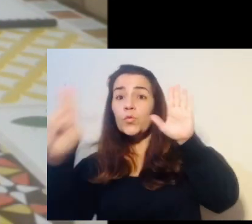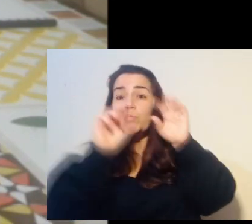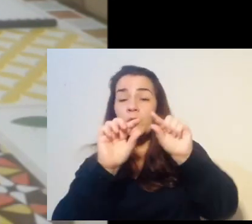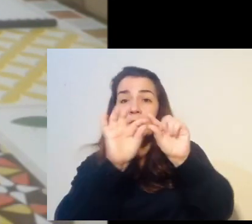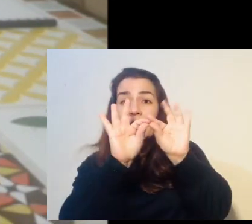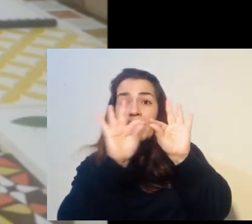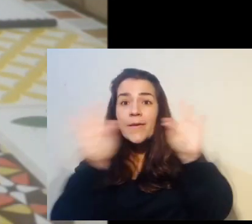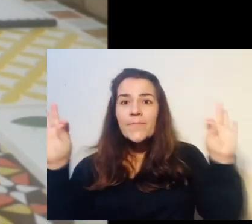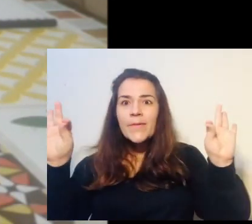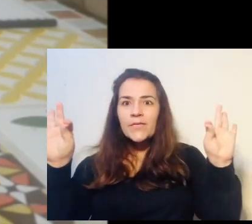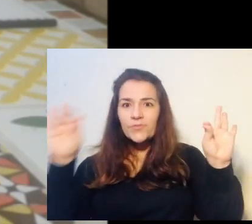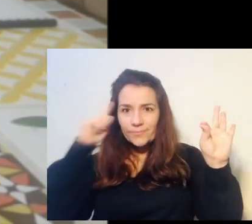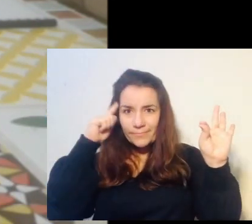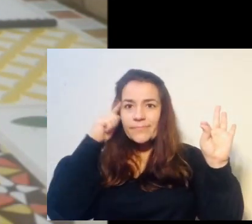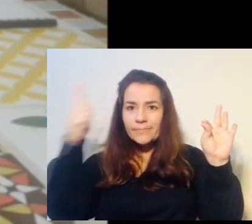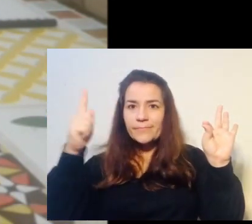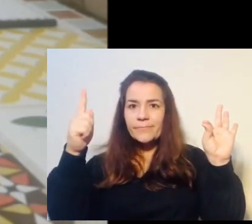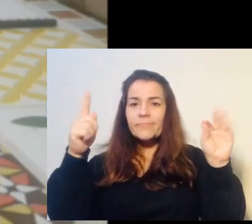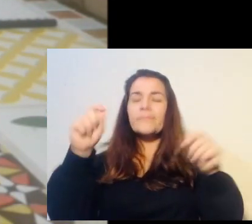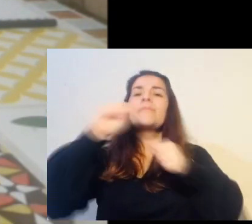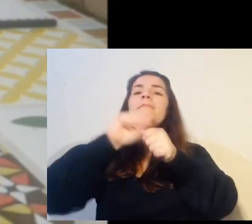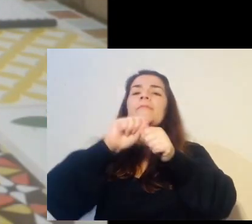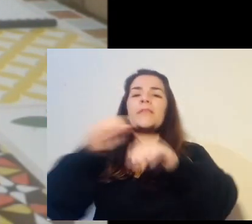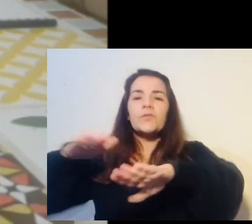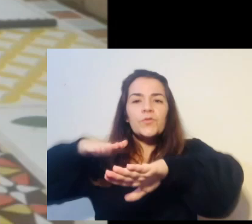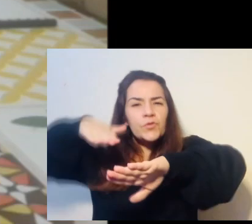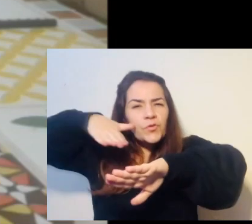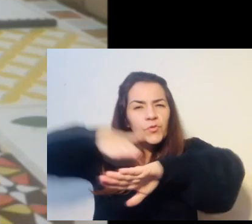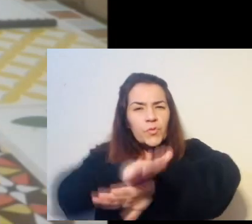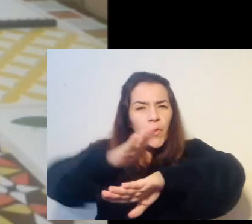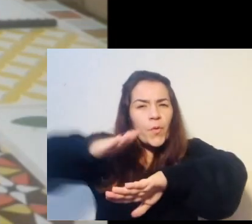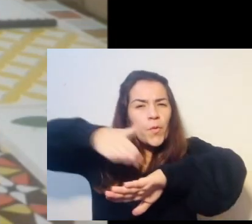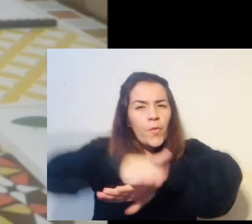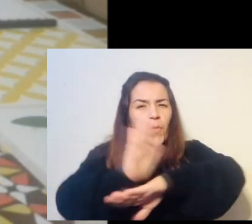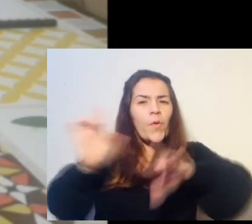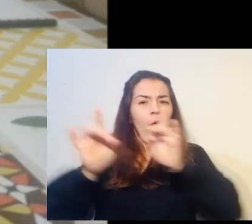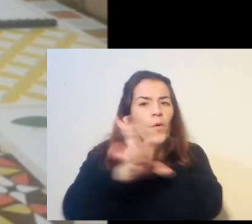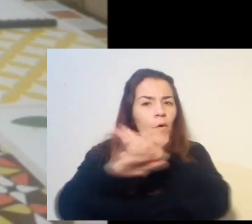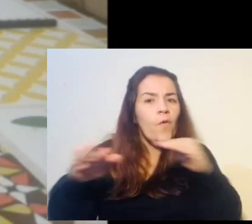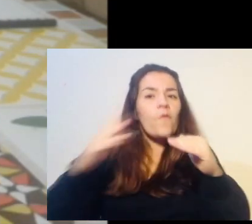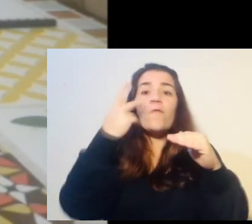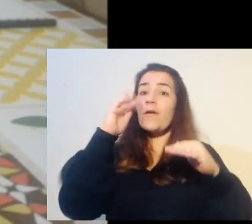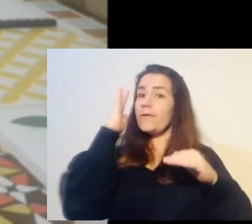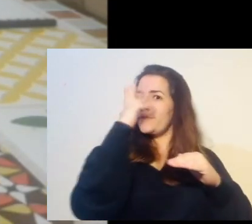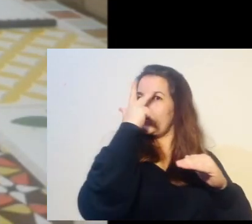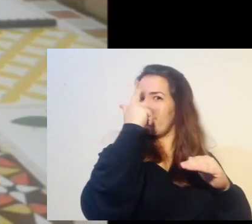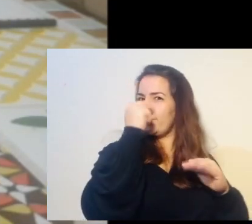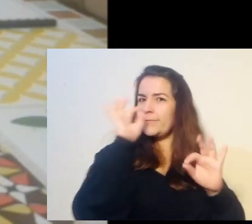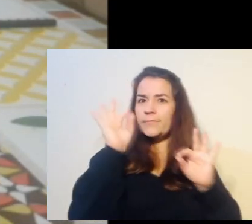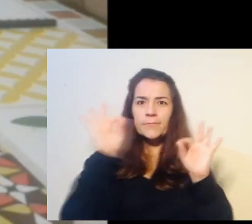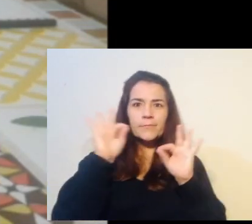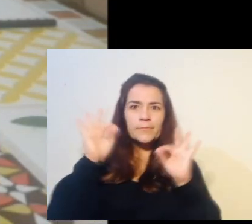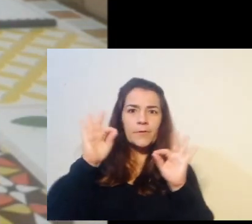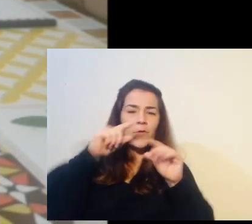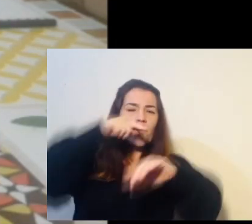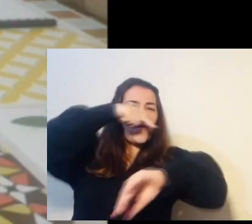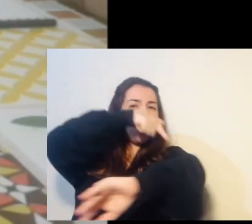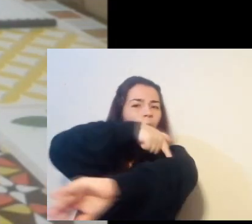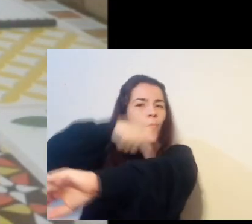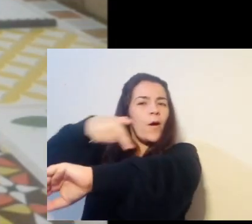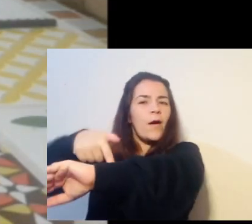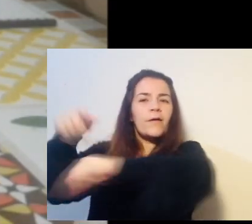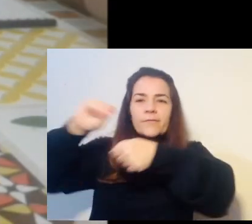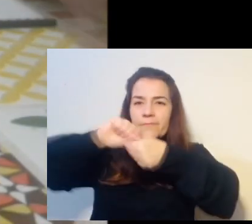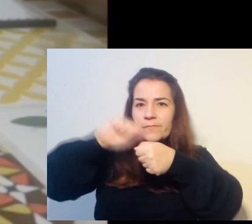para medir a rolha. Uma lixa para a gente finalizar certinho, deixar ele bem polidinho, os buracos que a gente